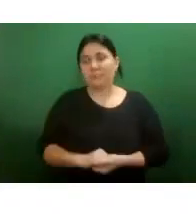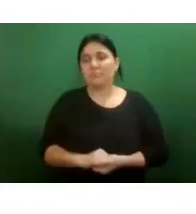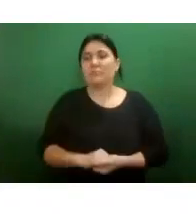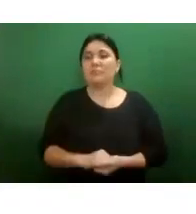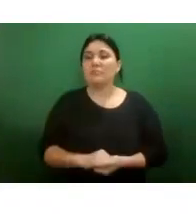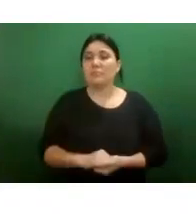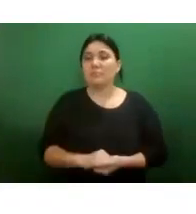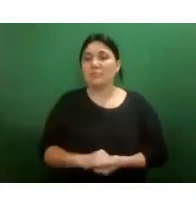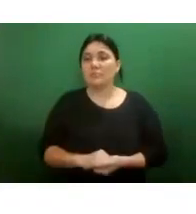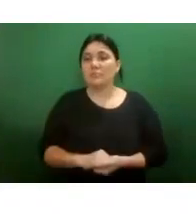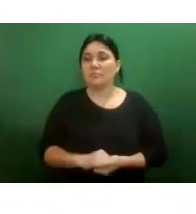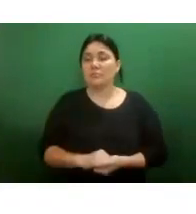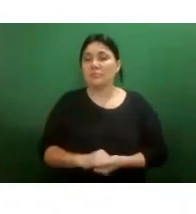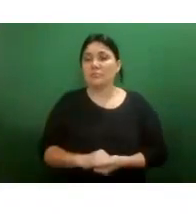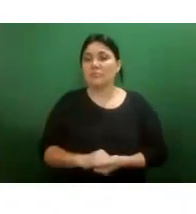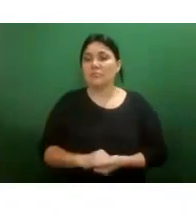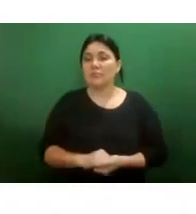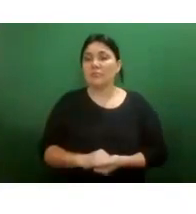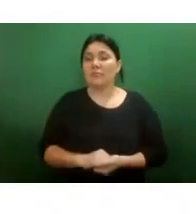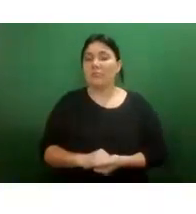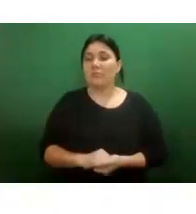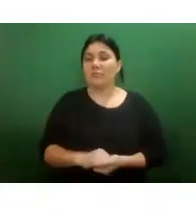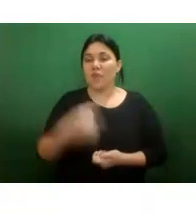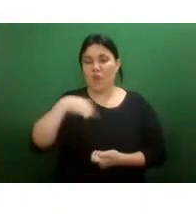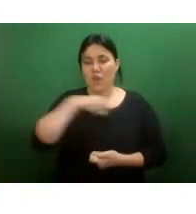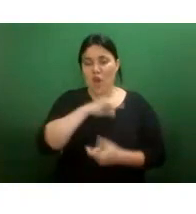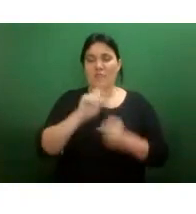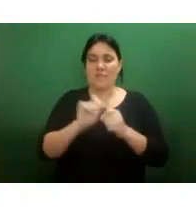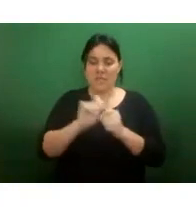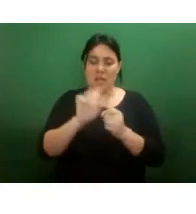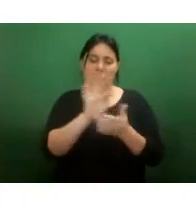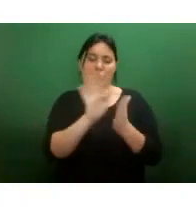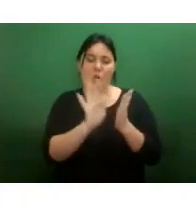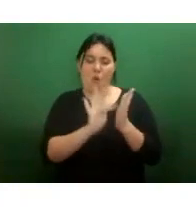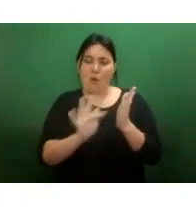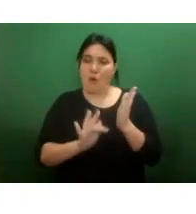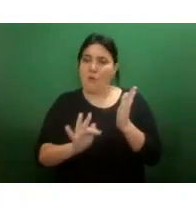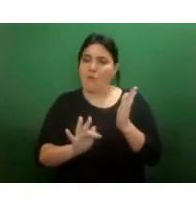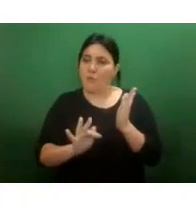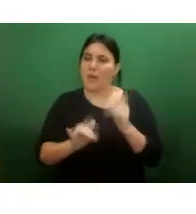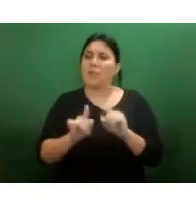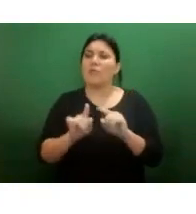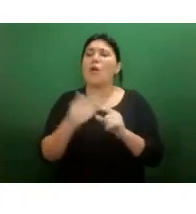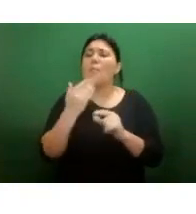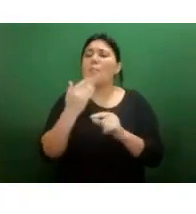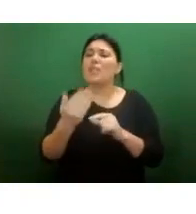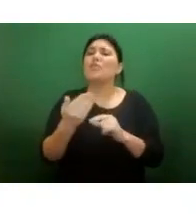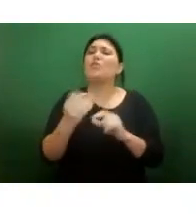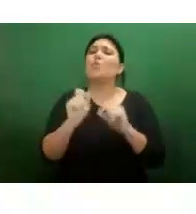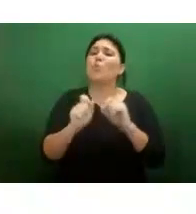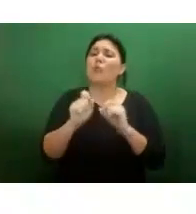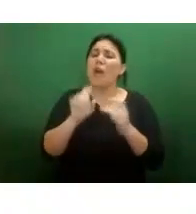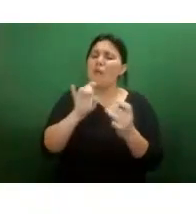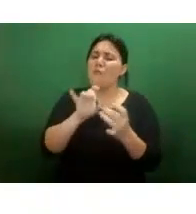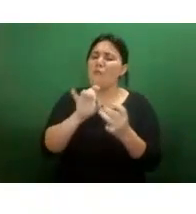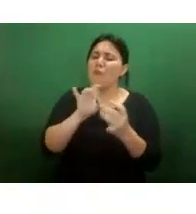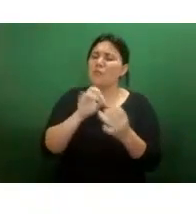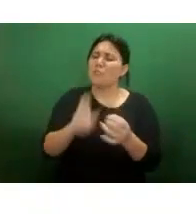a gente recebeu, nós fizemos um formulário para pedir o feedback das pessoas, tanto pelo Facebook como